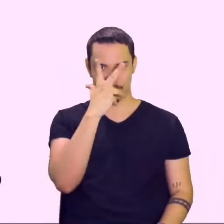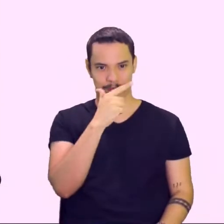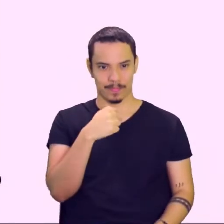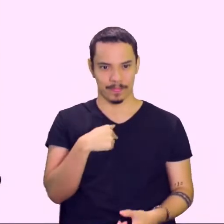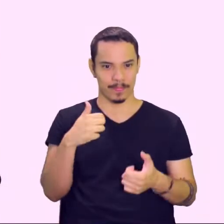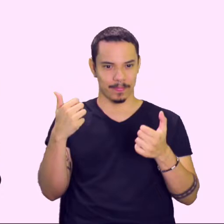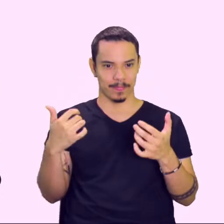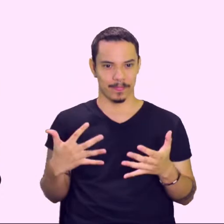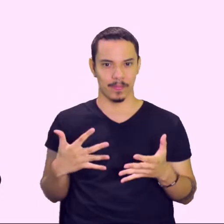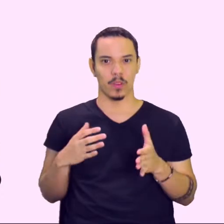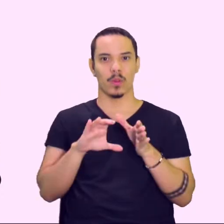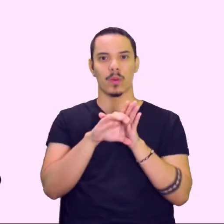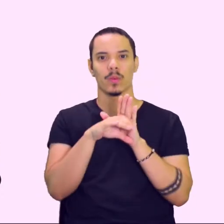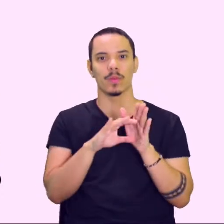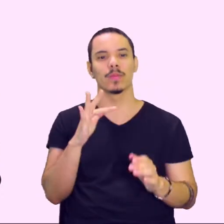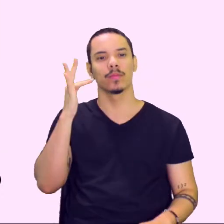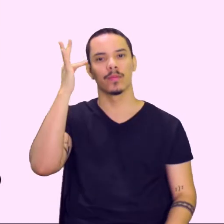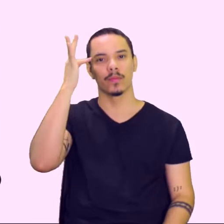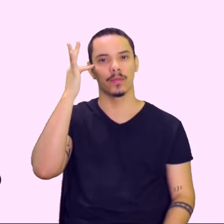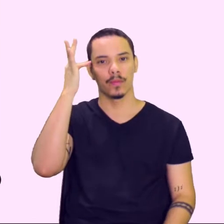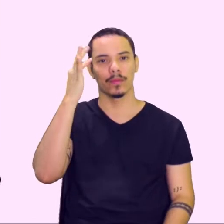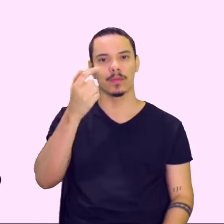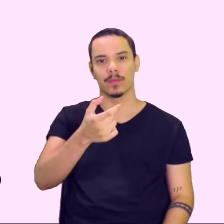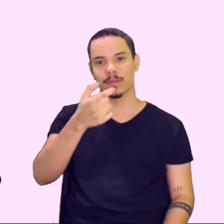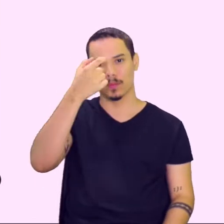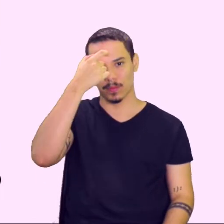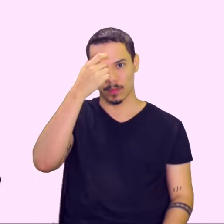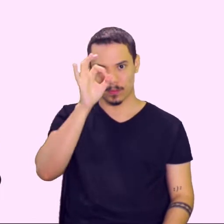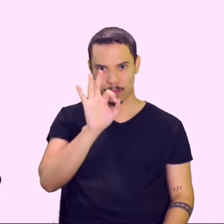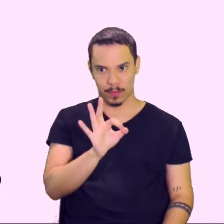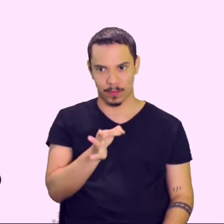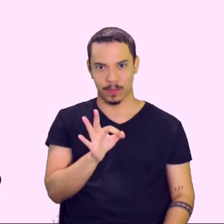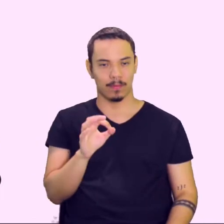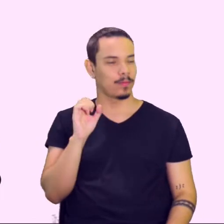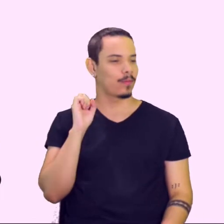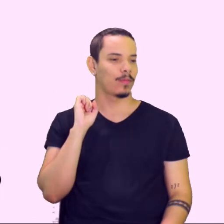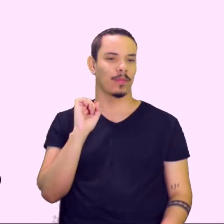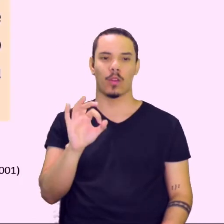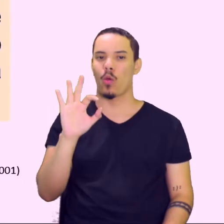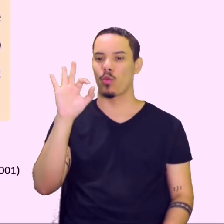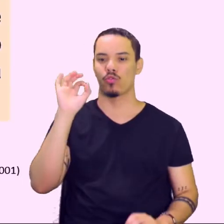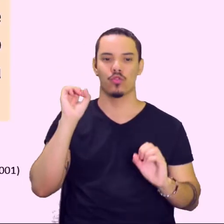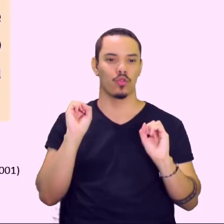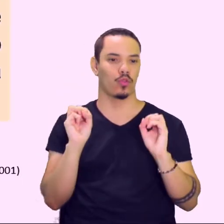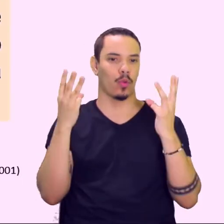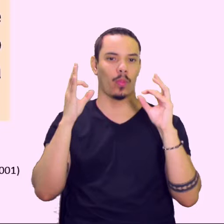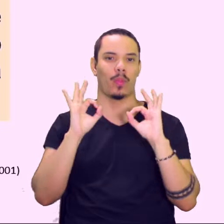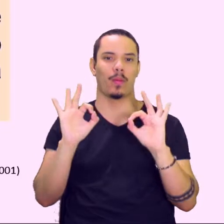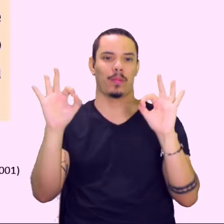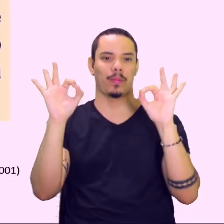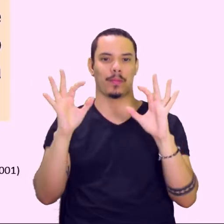Ficou. Conceito filosófico da consciência, né? Parabéns, professor Boa. Jorge. Top de linha. Vamos lá, continuando.